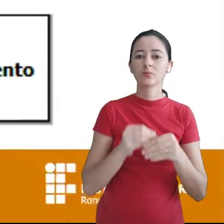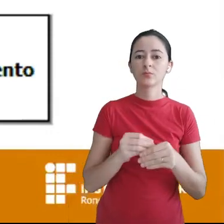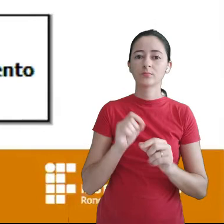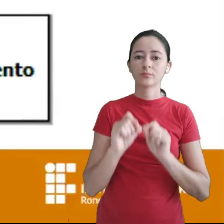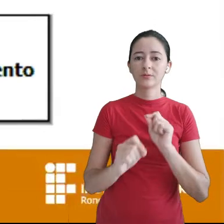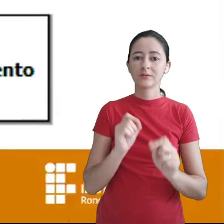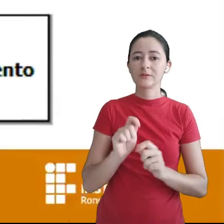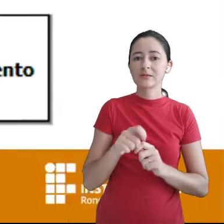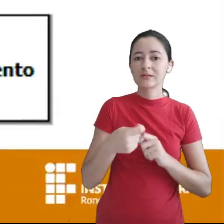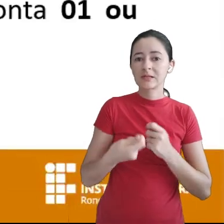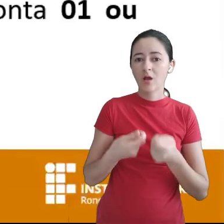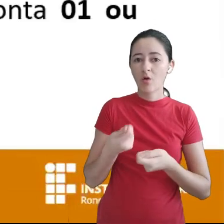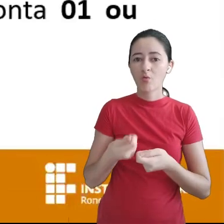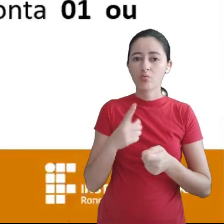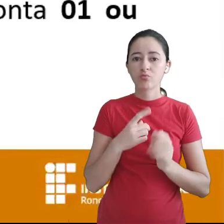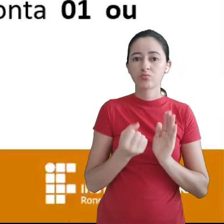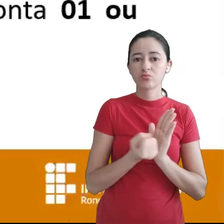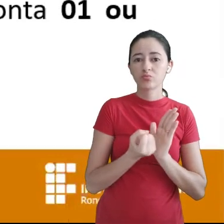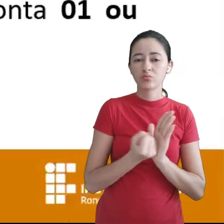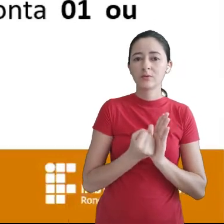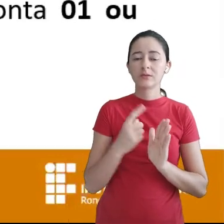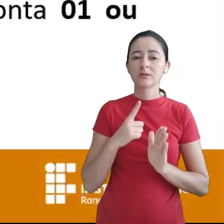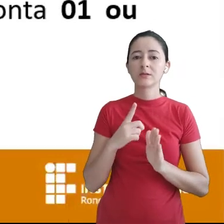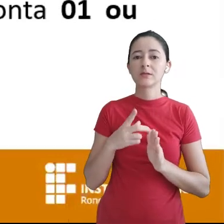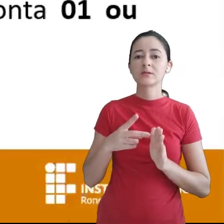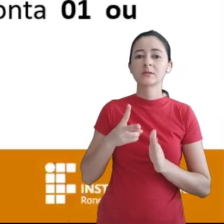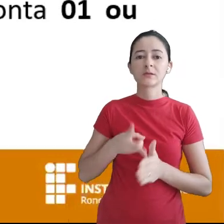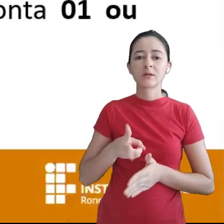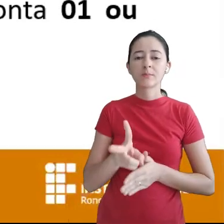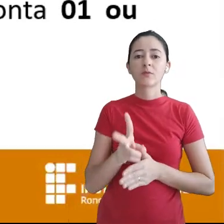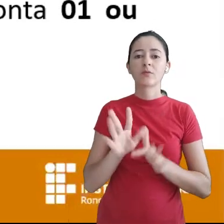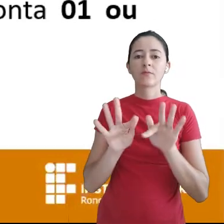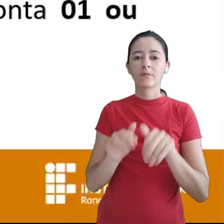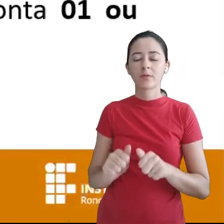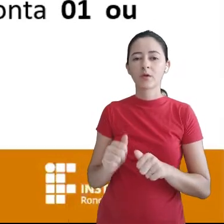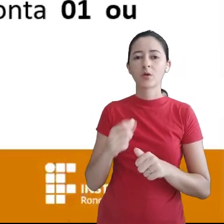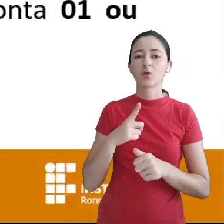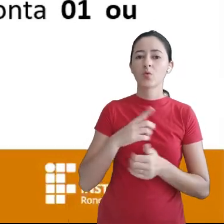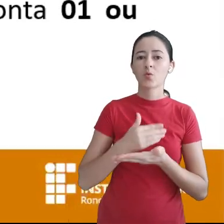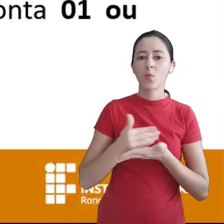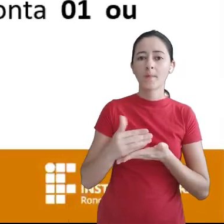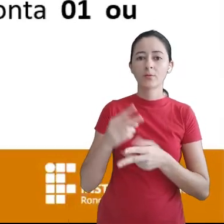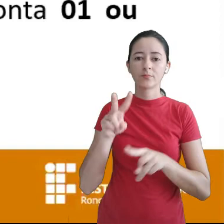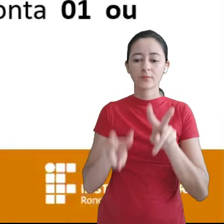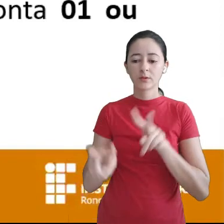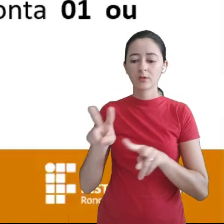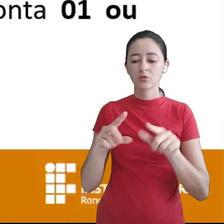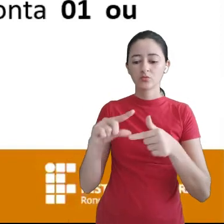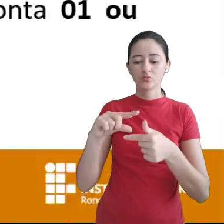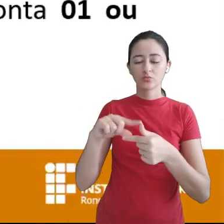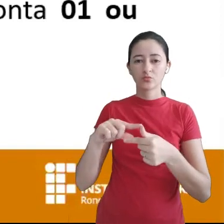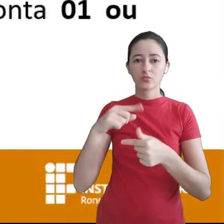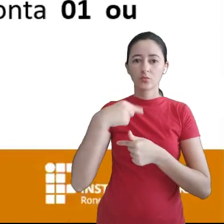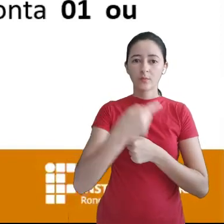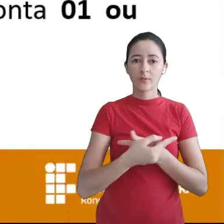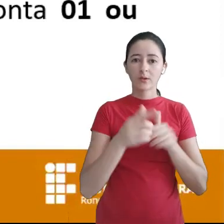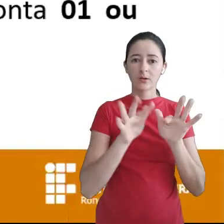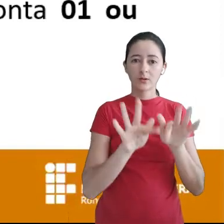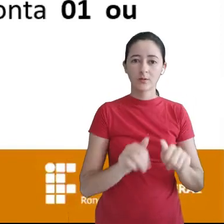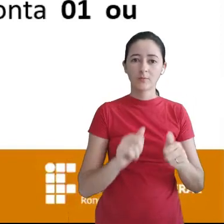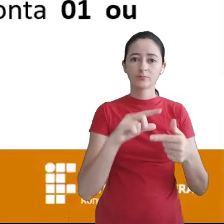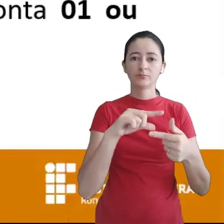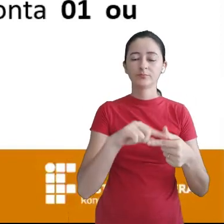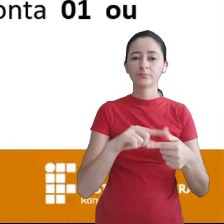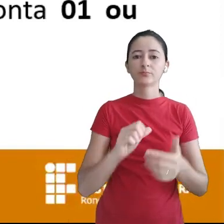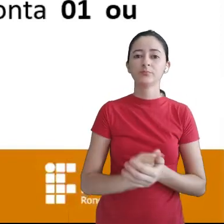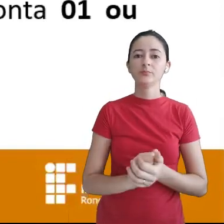Então, resumindo, o sinal é sempre colocado no final da leitura. Eu começo a leitura em uma tabela e